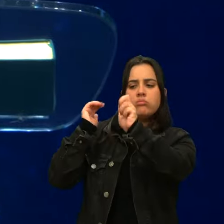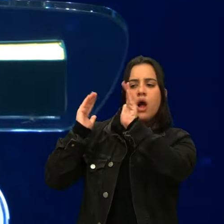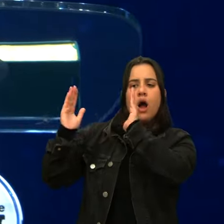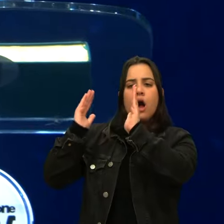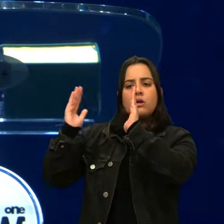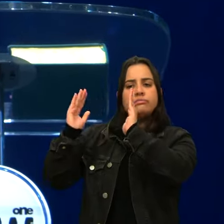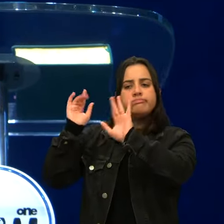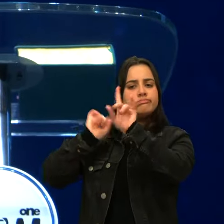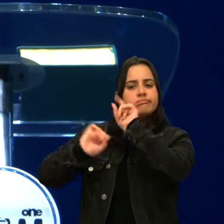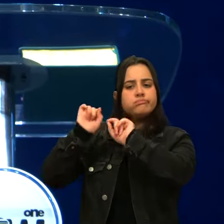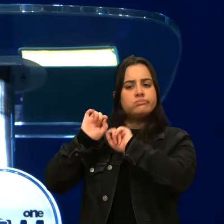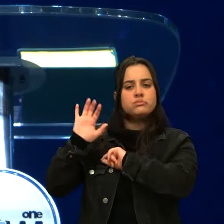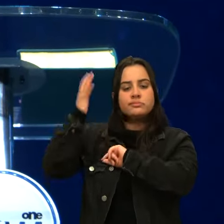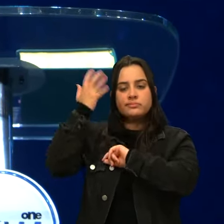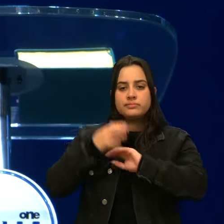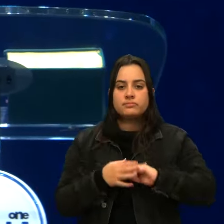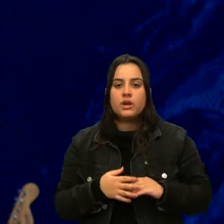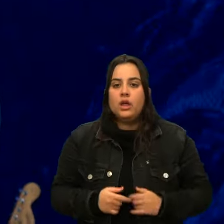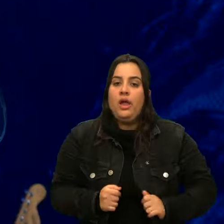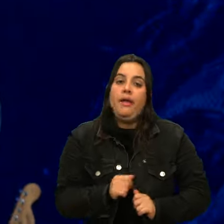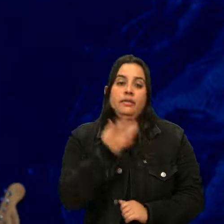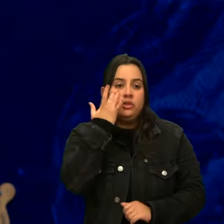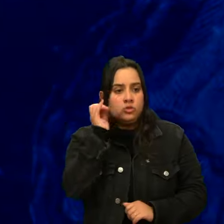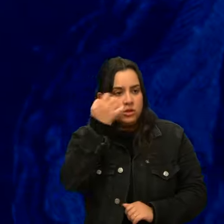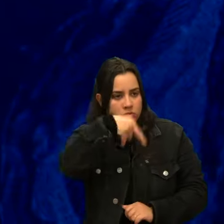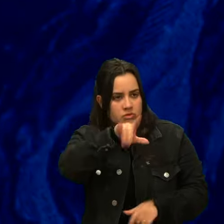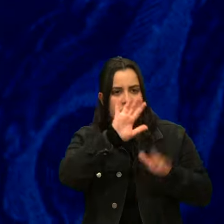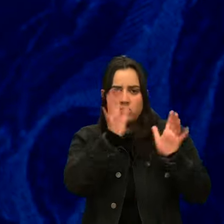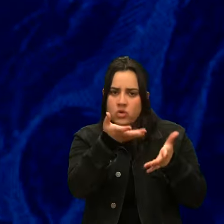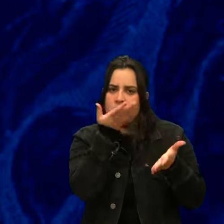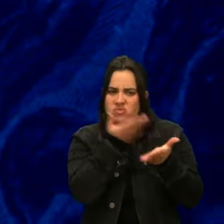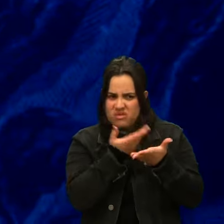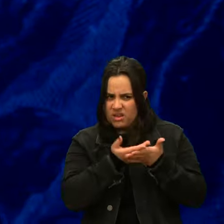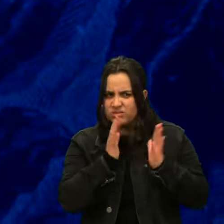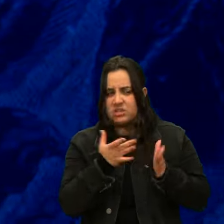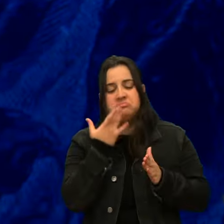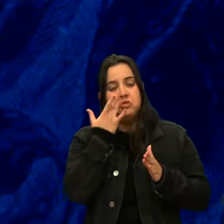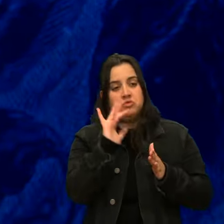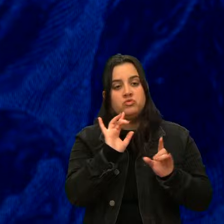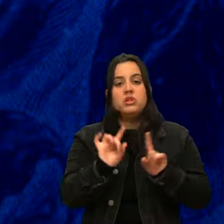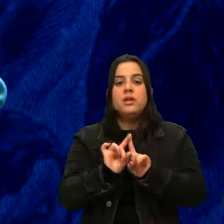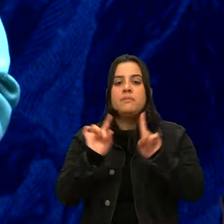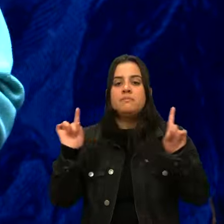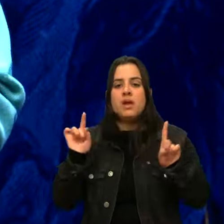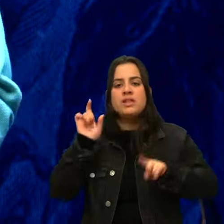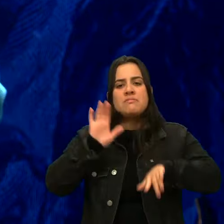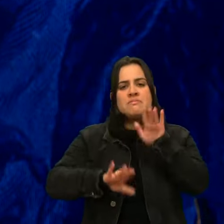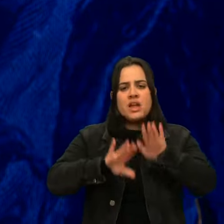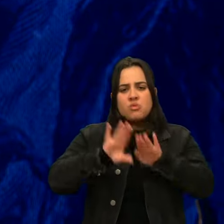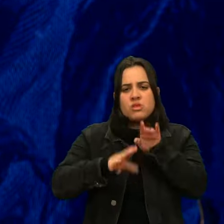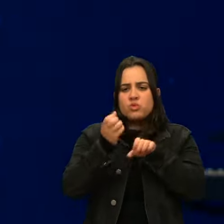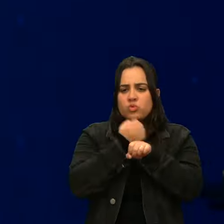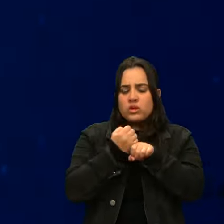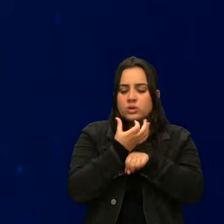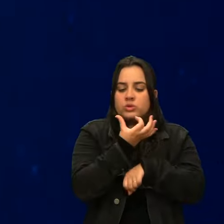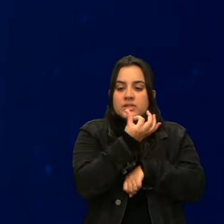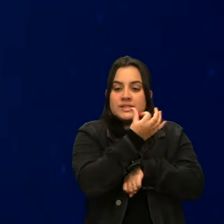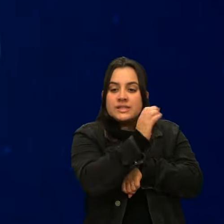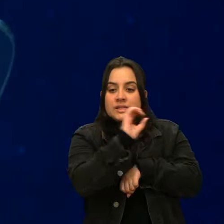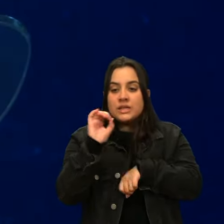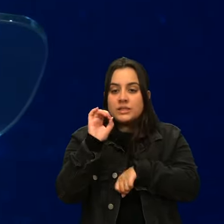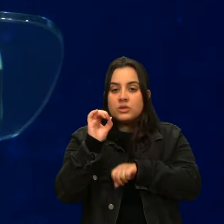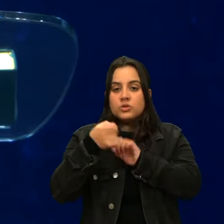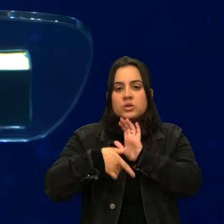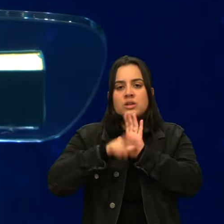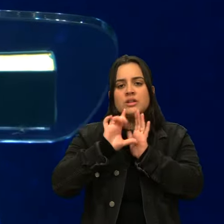quantos de vocês sabem, quantos de vocês já estudaram isso, mas perto do ano 600 a.C., gente, tem